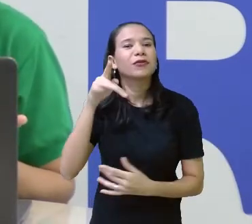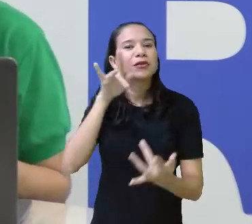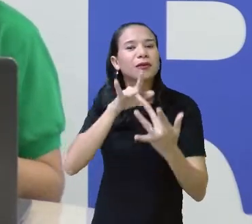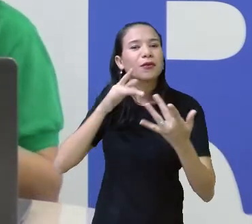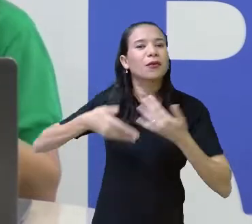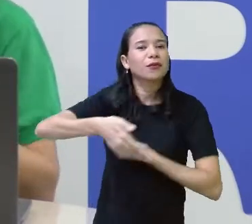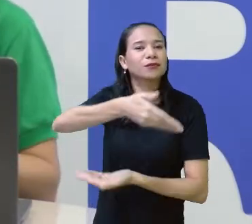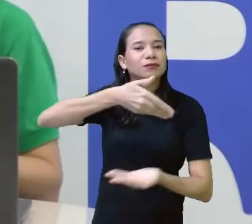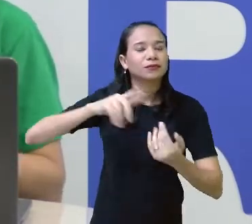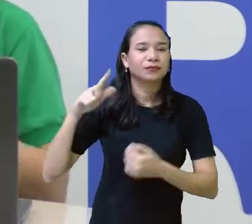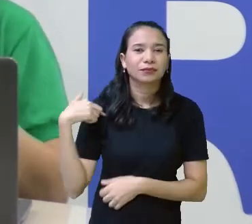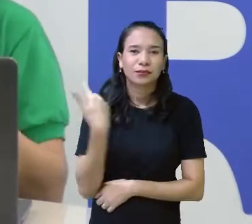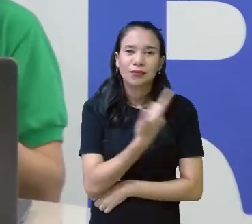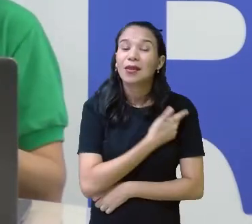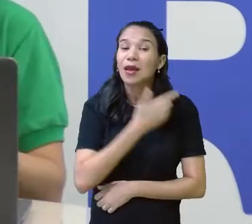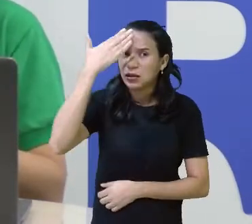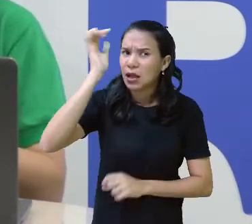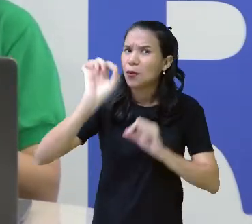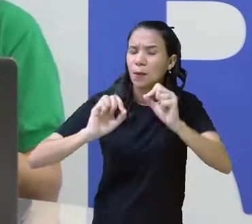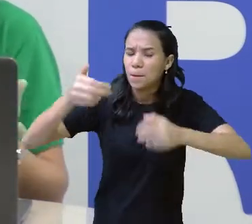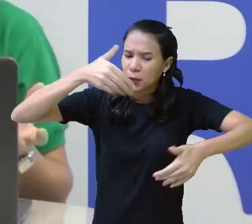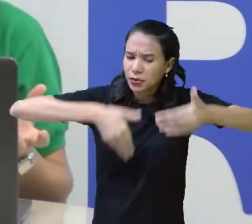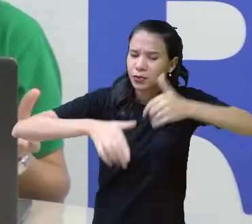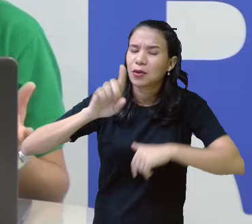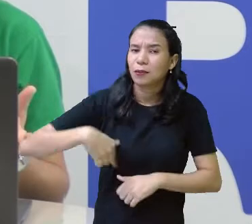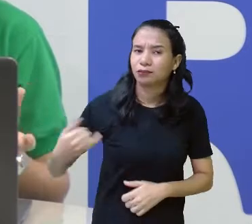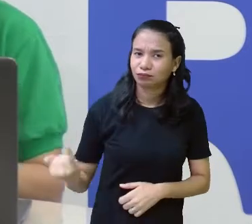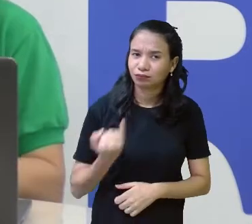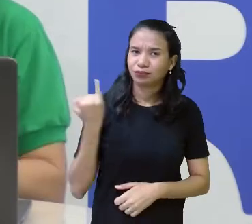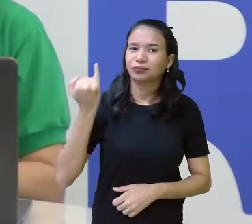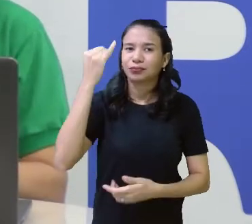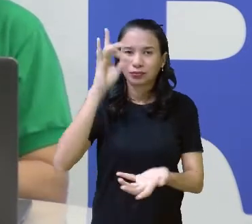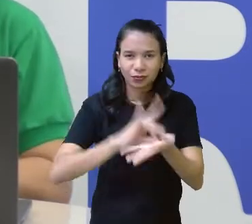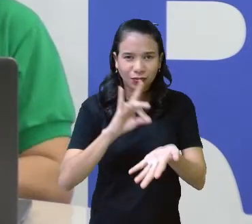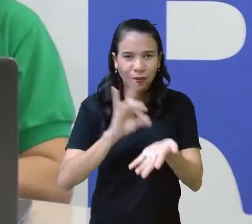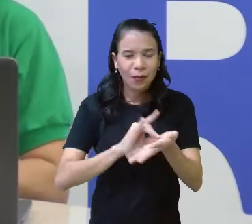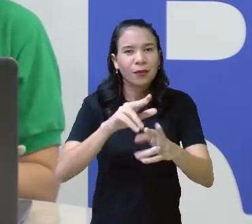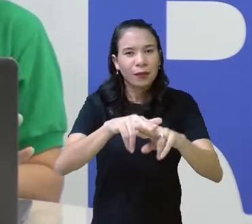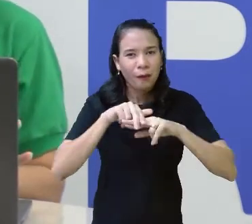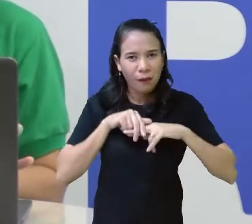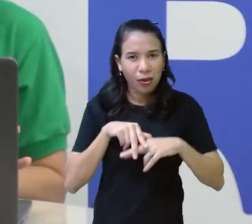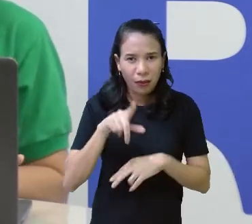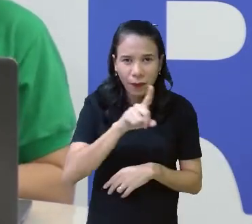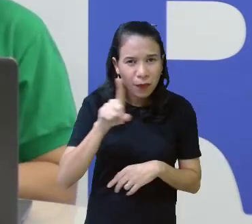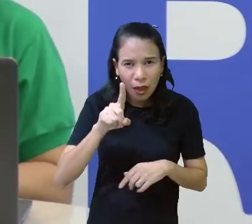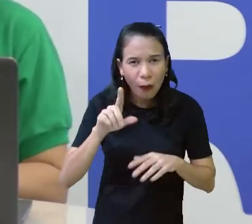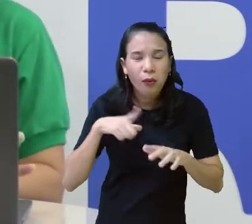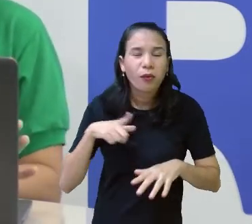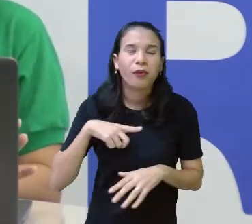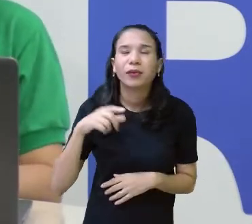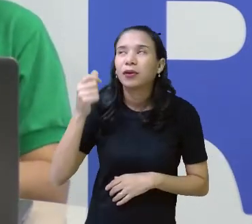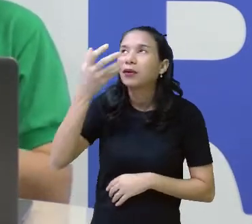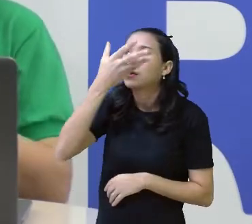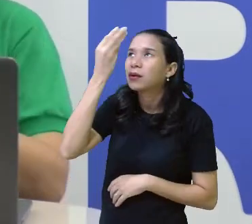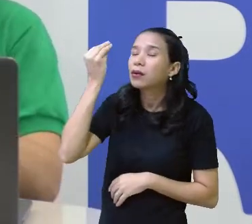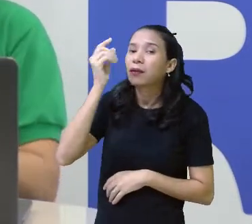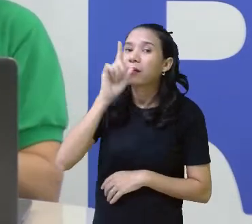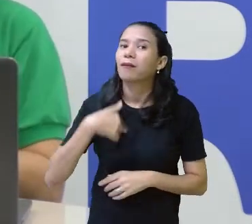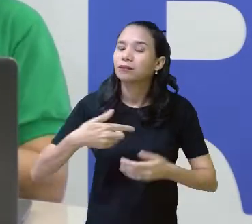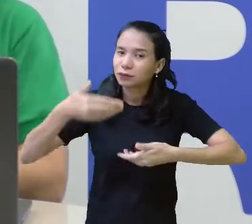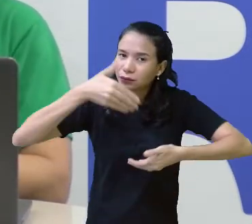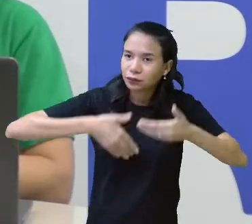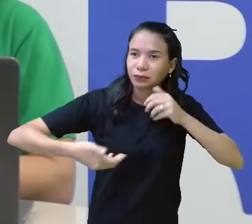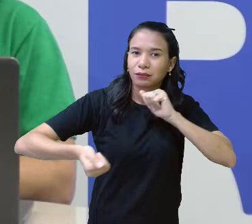com a gente. Sabe que a sua participação é muito importante, né? Então, não fica de fora